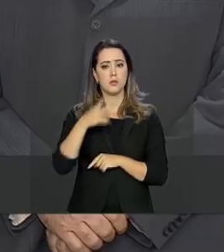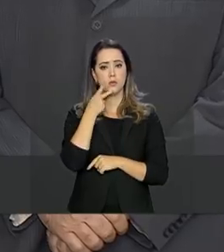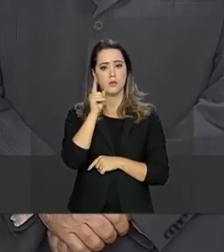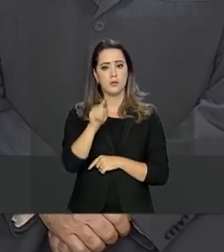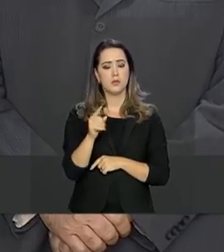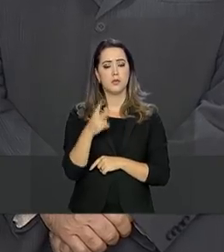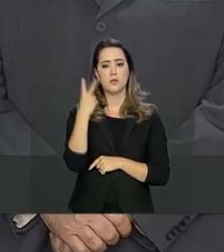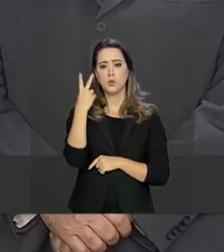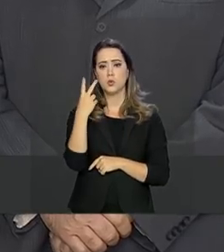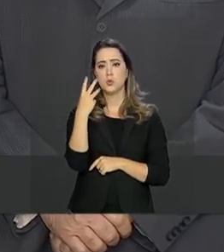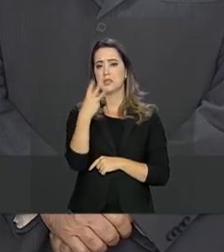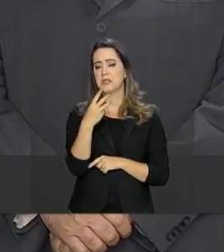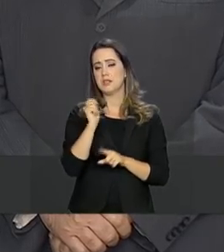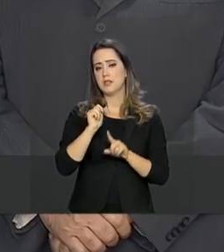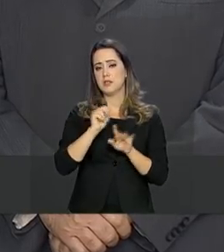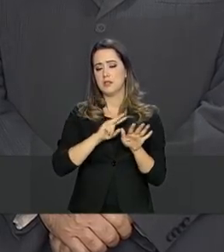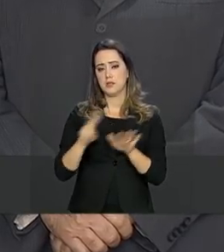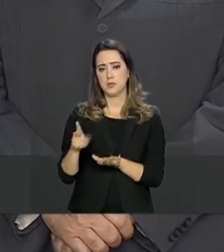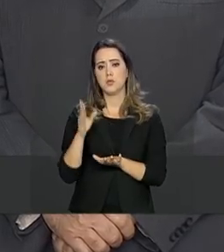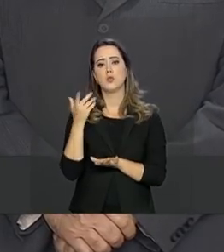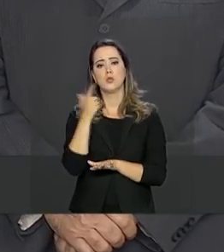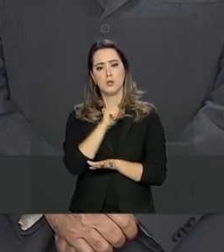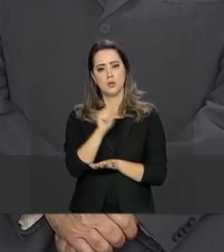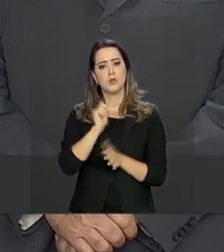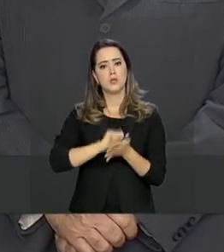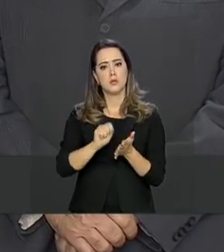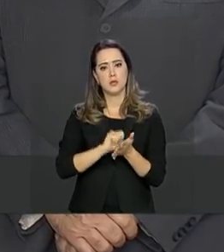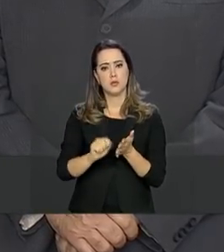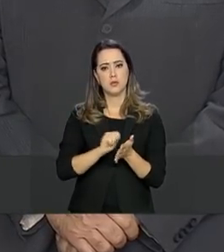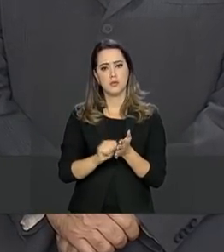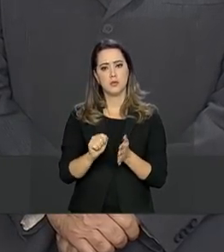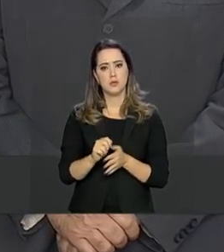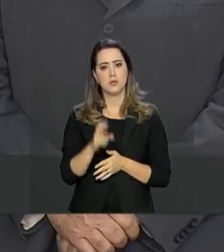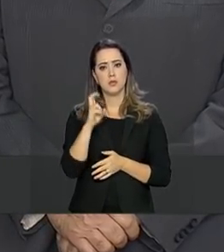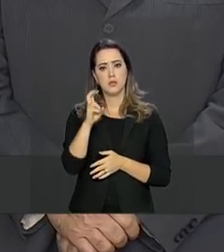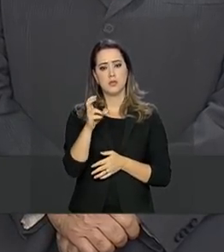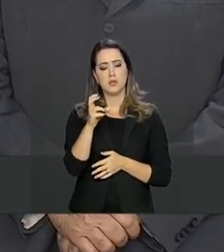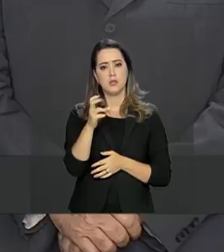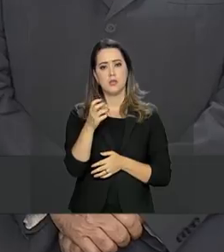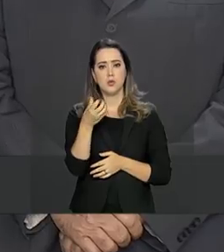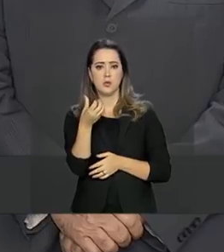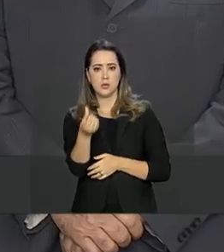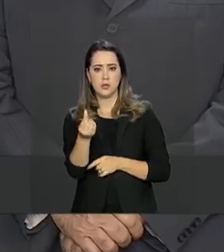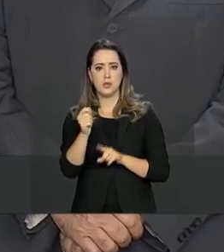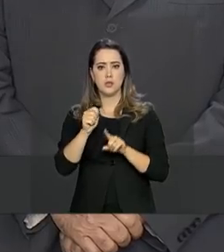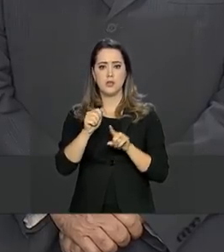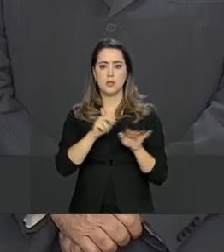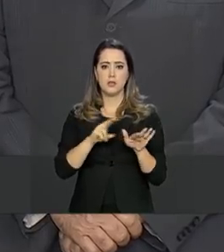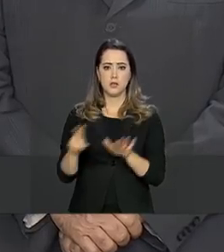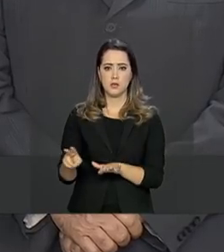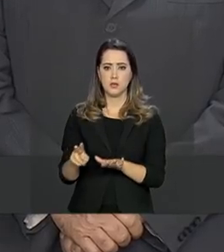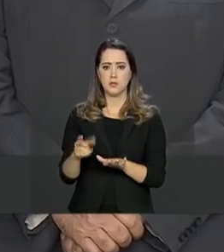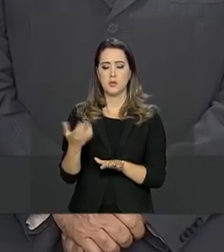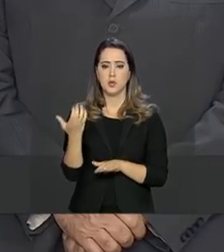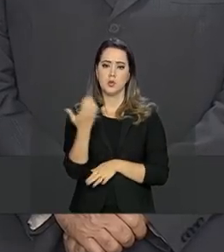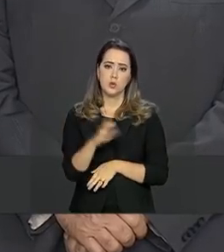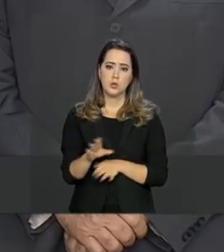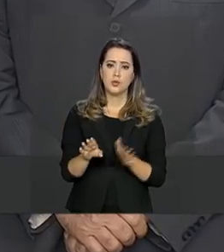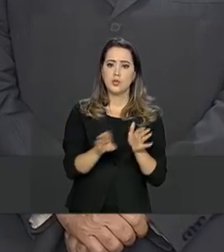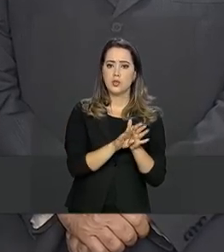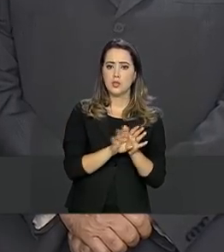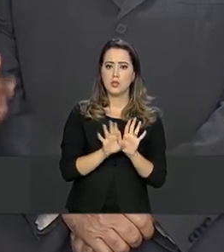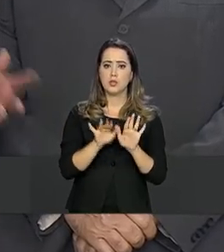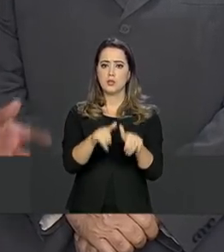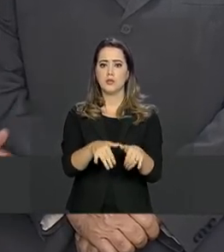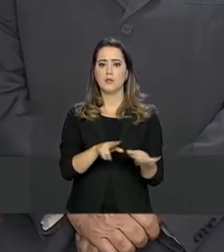talvez daqui a duas três semanas nós consigamos assinada passaram se cinco seis semanas e nós estamos assinando não queria que chegássemos